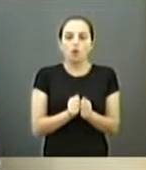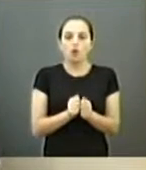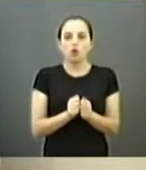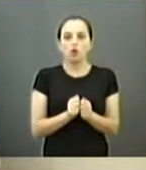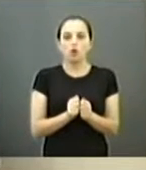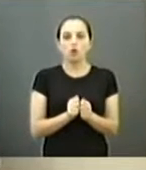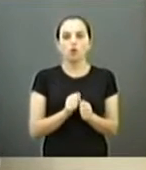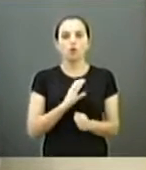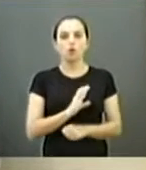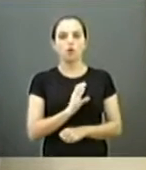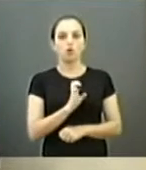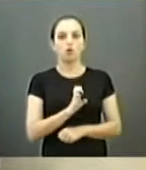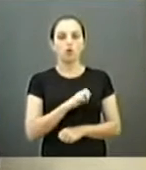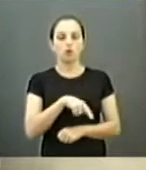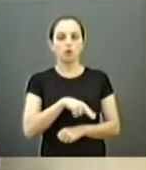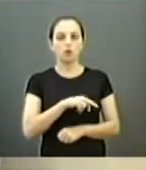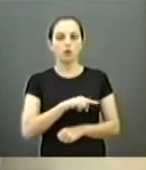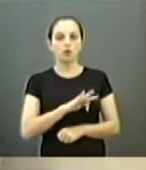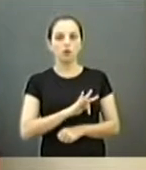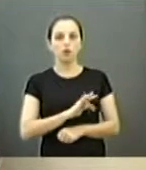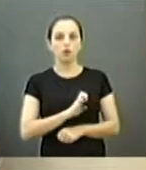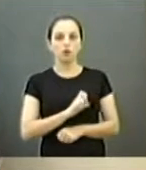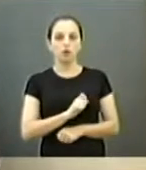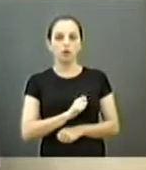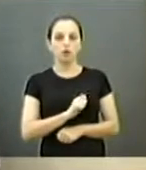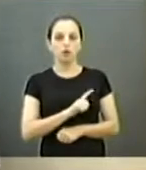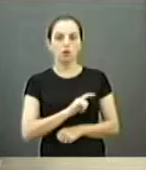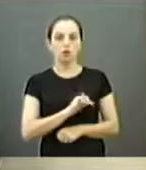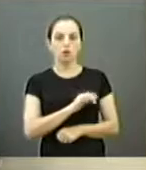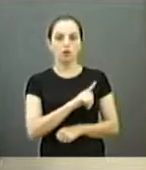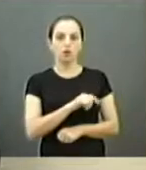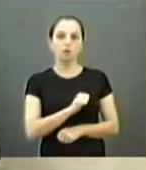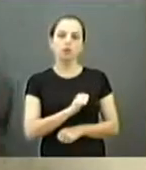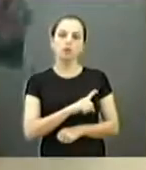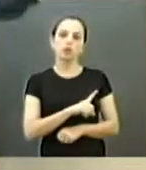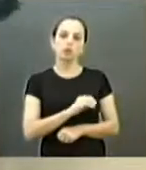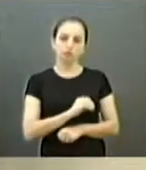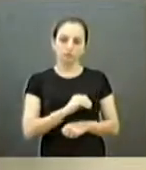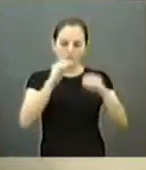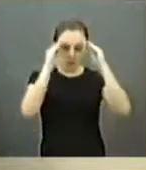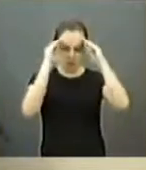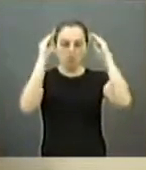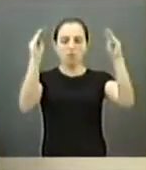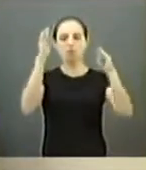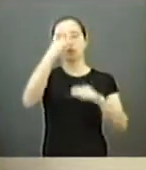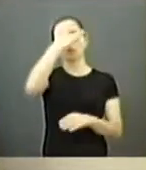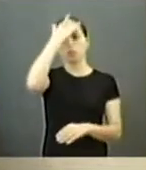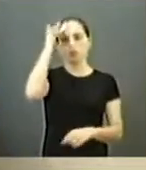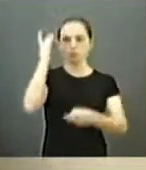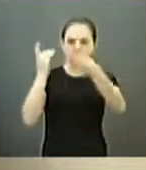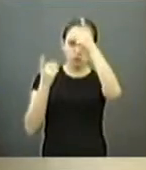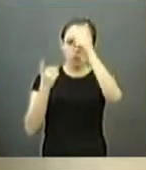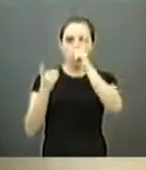Respeito às pessoas deficientes. E aí, vereadora, todo respeito.